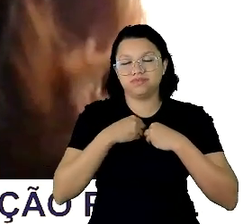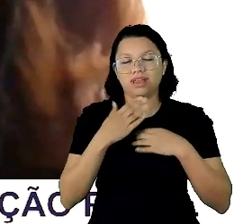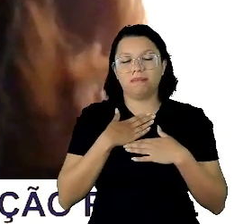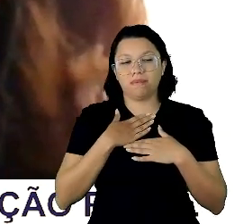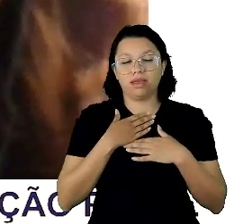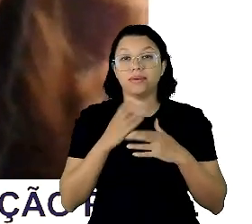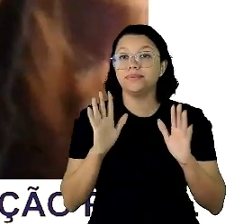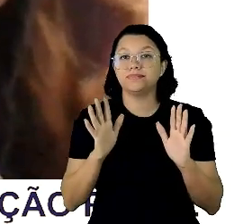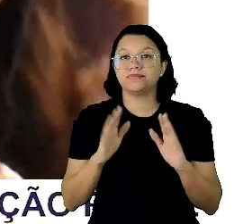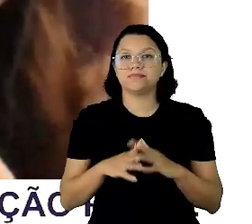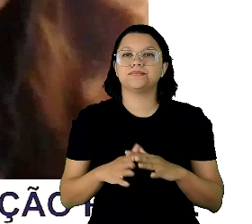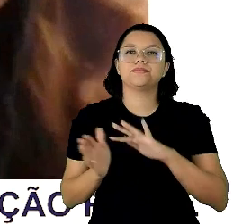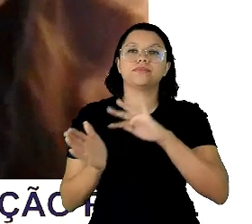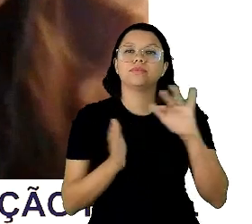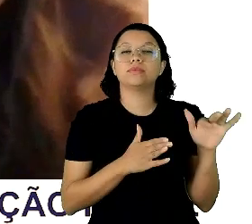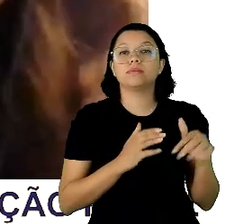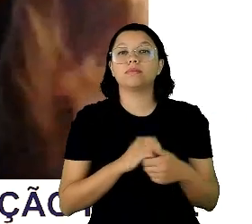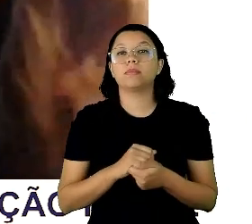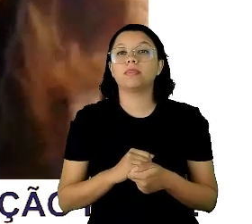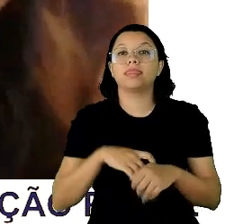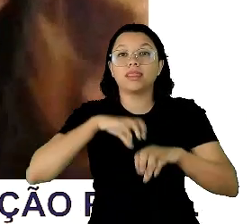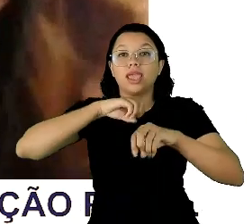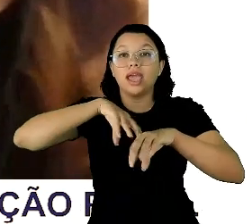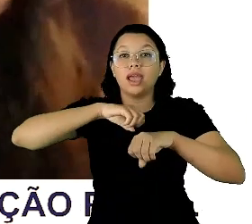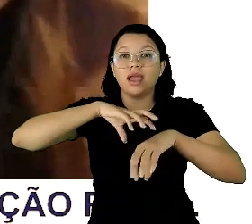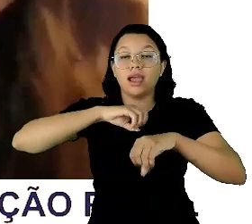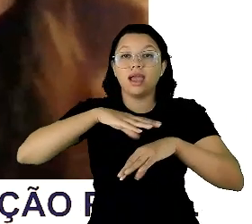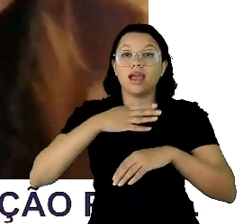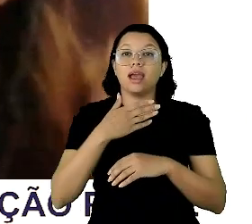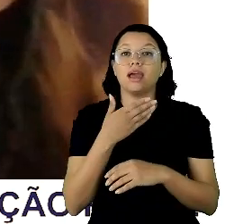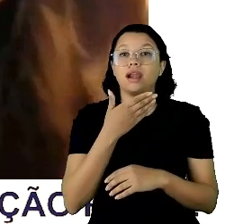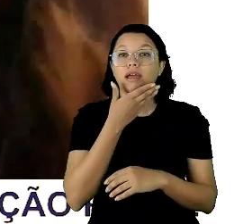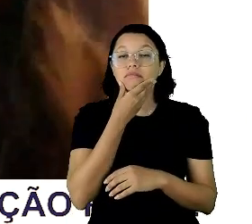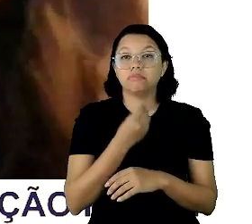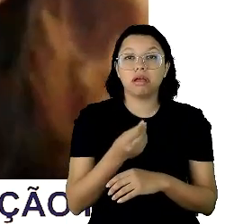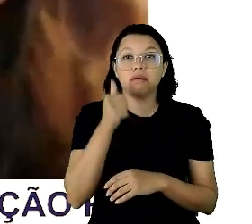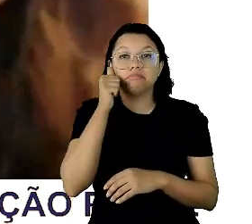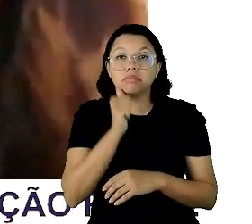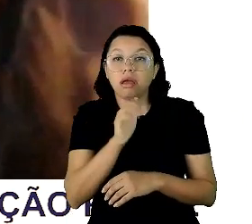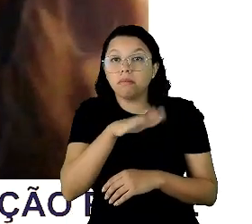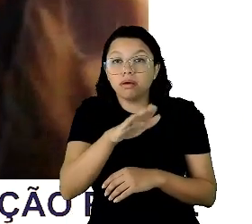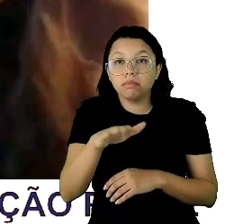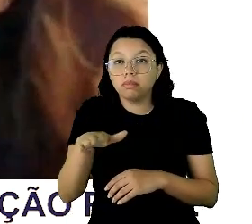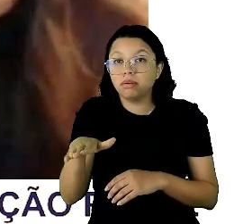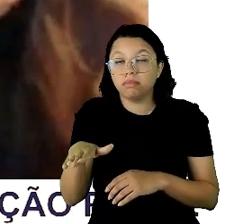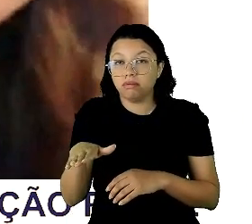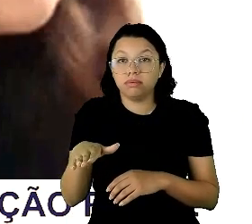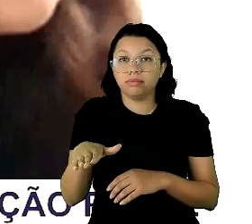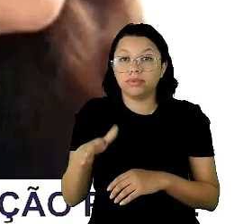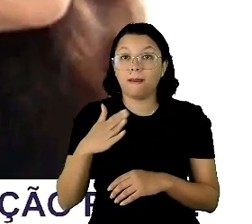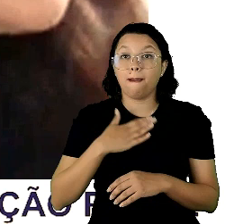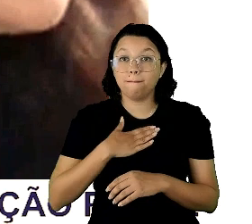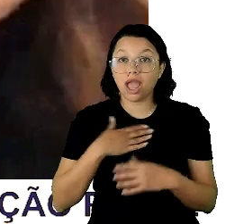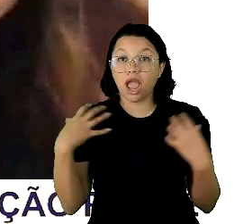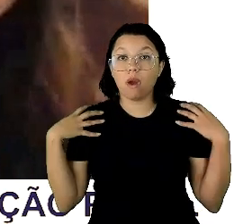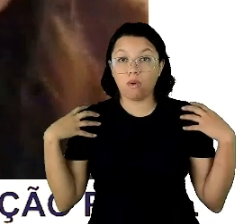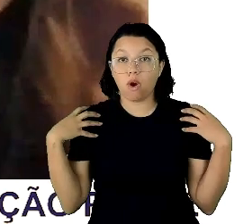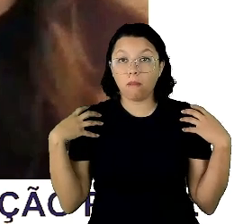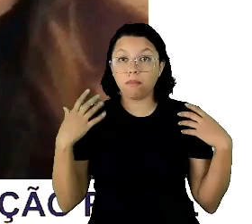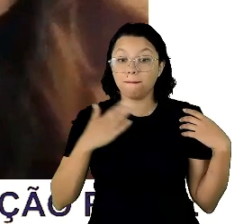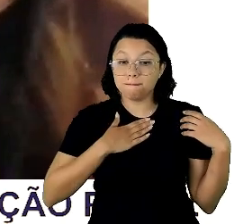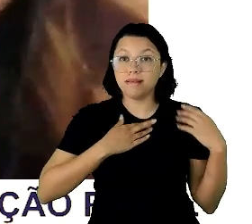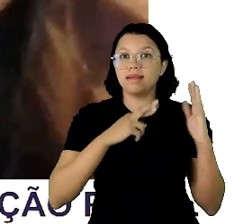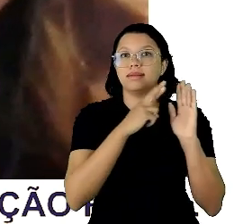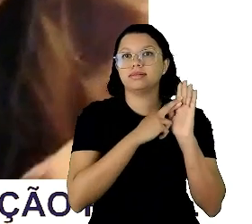coisa, criar os filhos, tanto faz meninas e meninos, meu corpo, minhas regras. É você